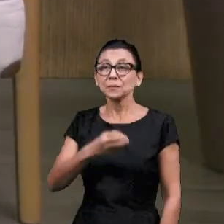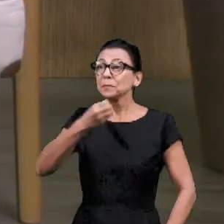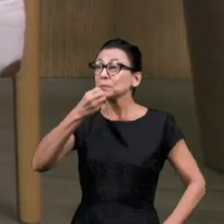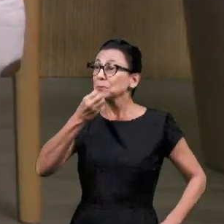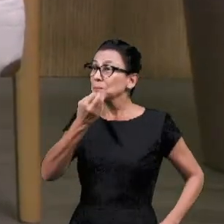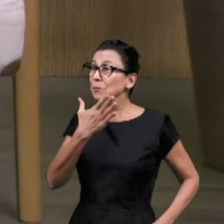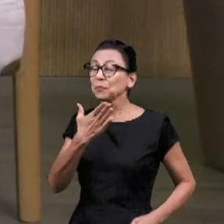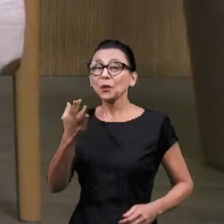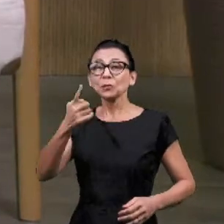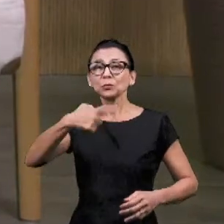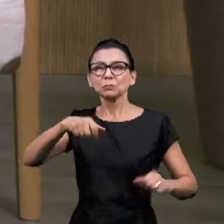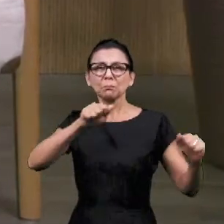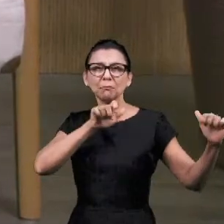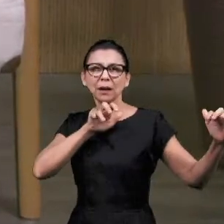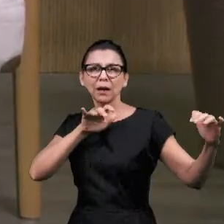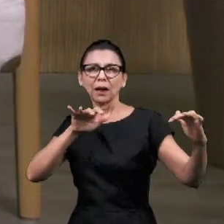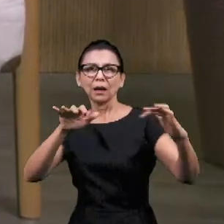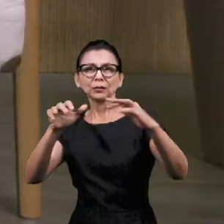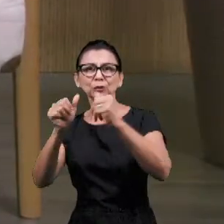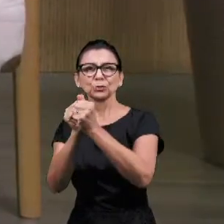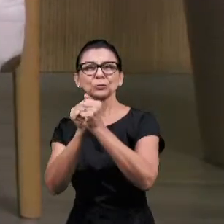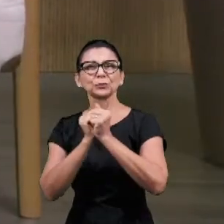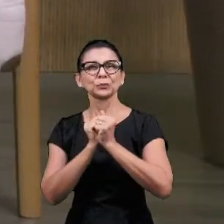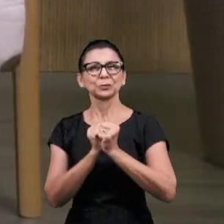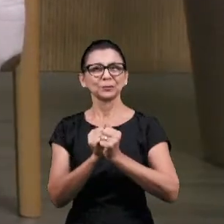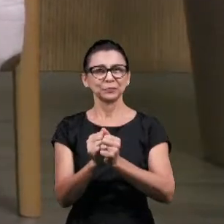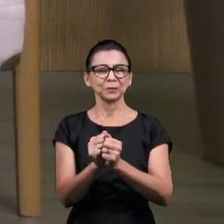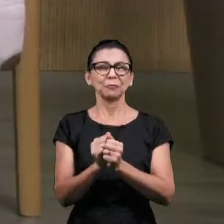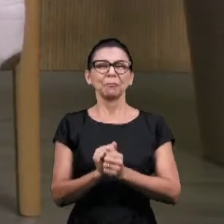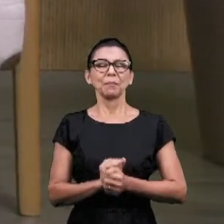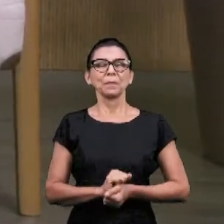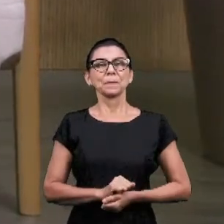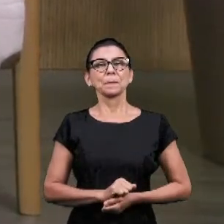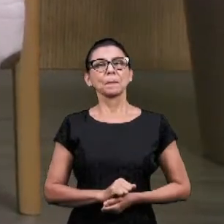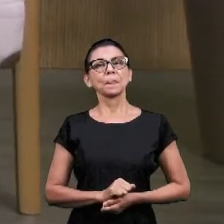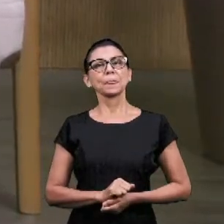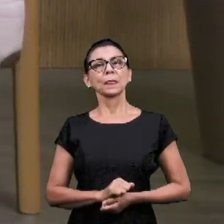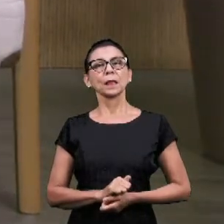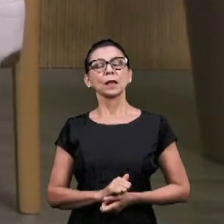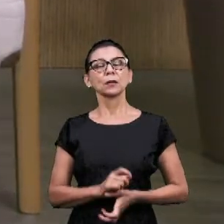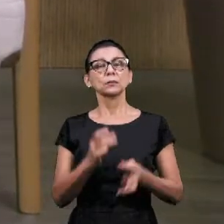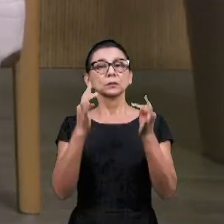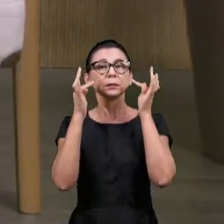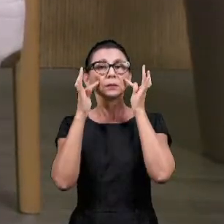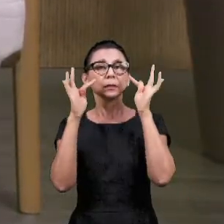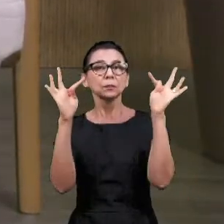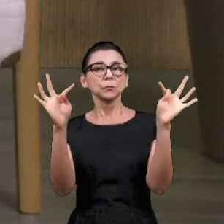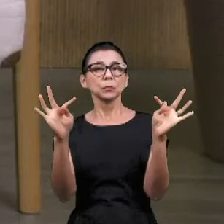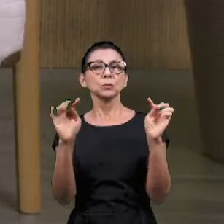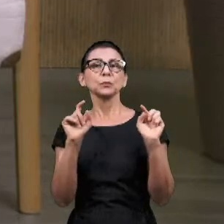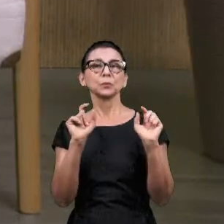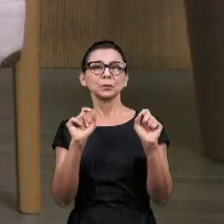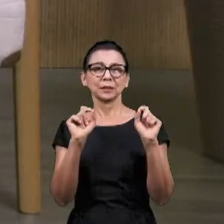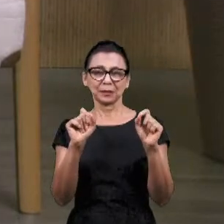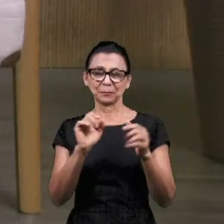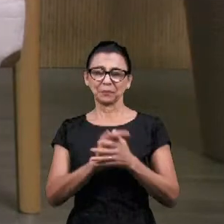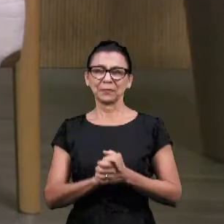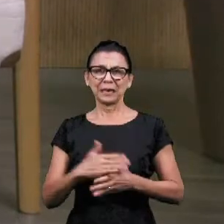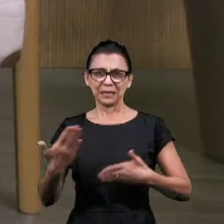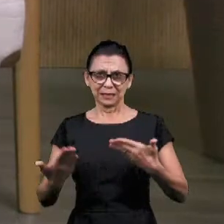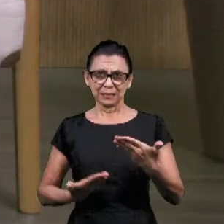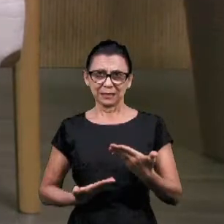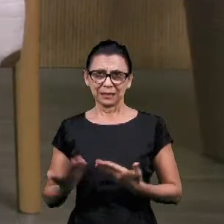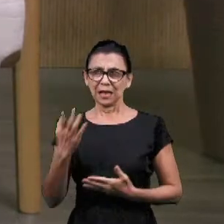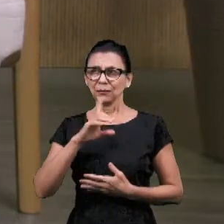um dos testemunhos que a gente tem, que a gente sempre conta, é que servo de Deus, quando se encontra,